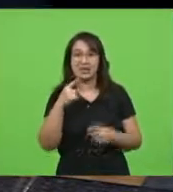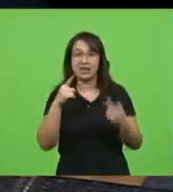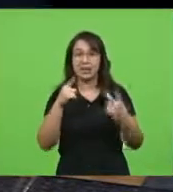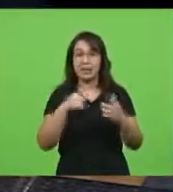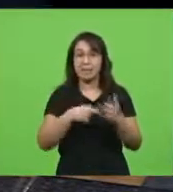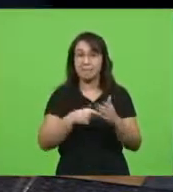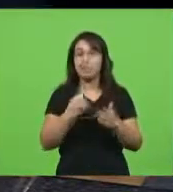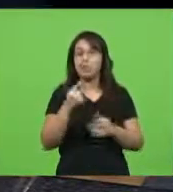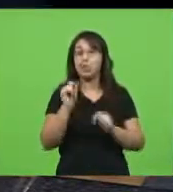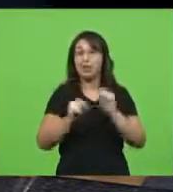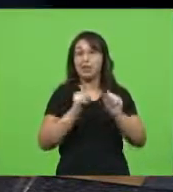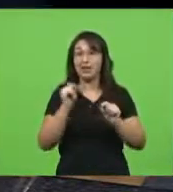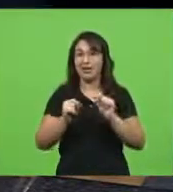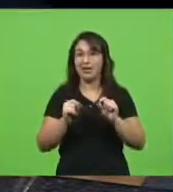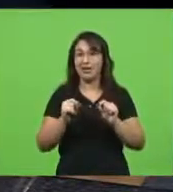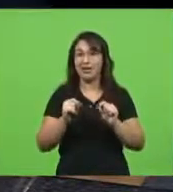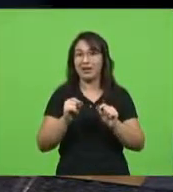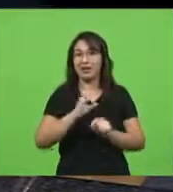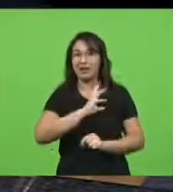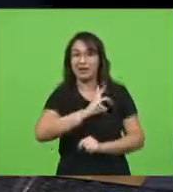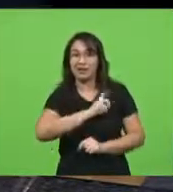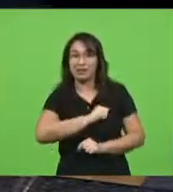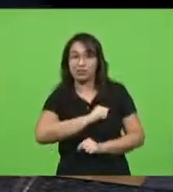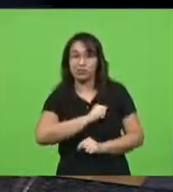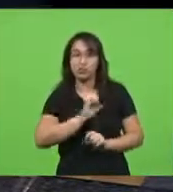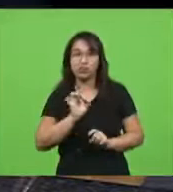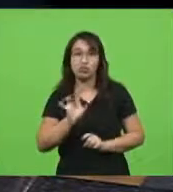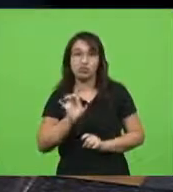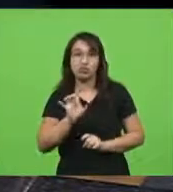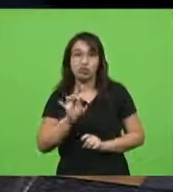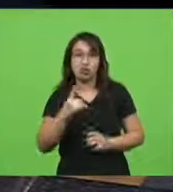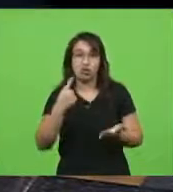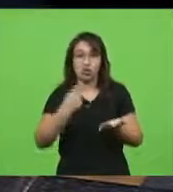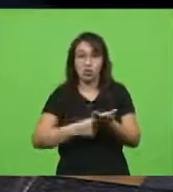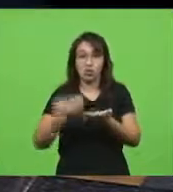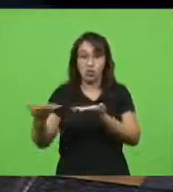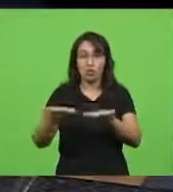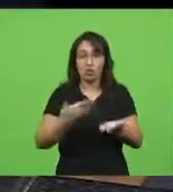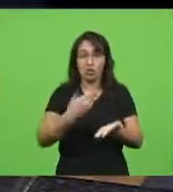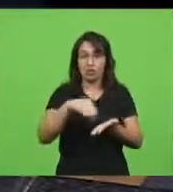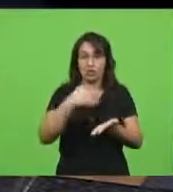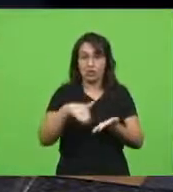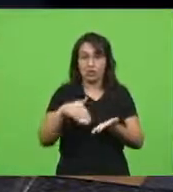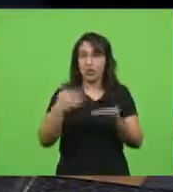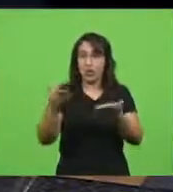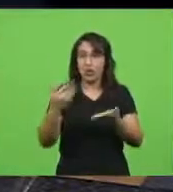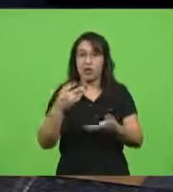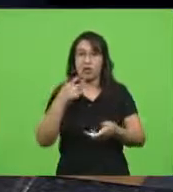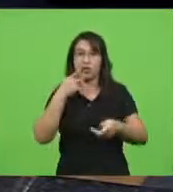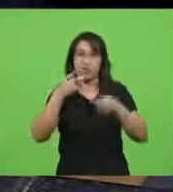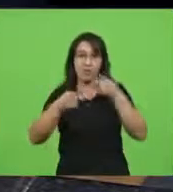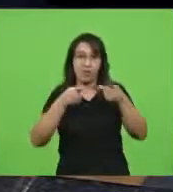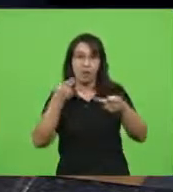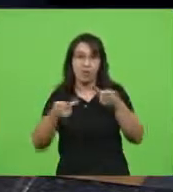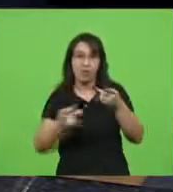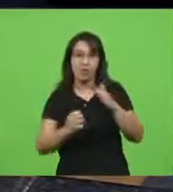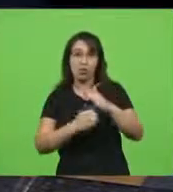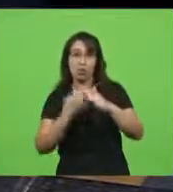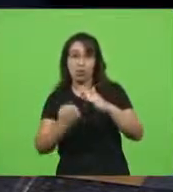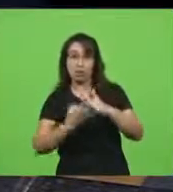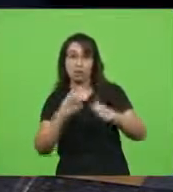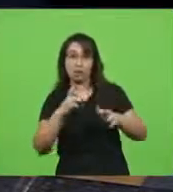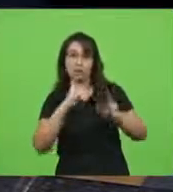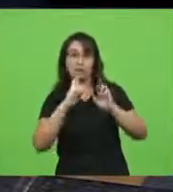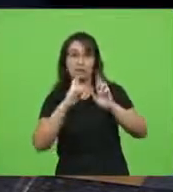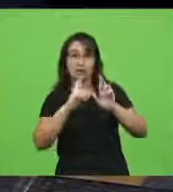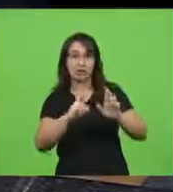SAMU, que nós só podíamos convocar o secretário. O secretário falou, a empresa que responde não